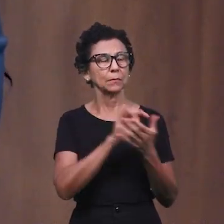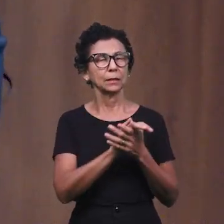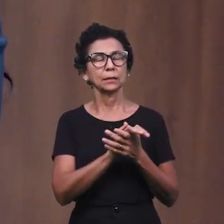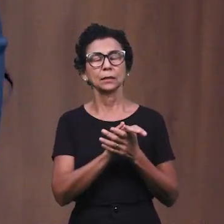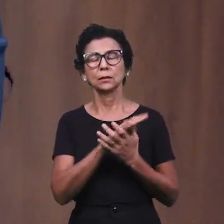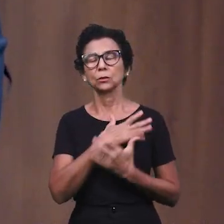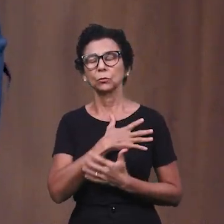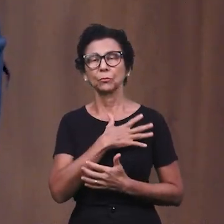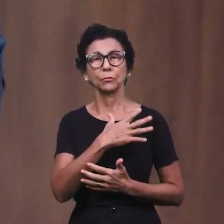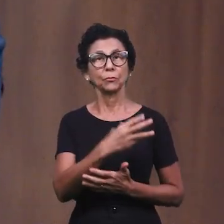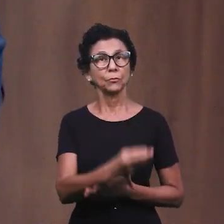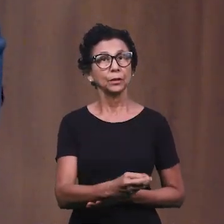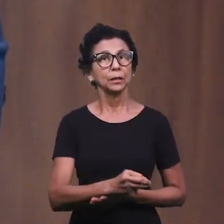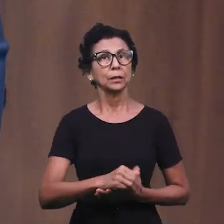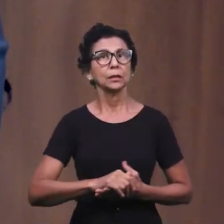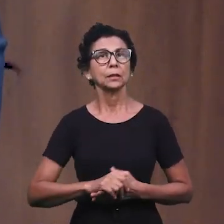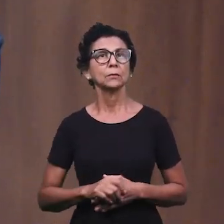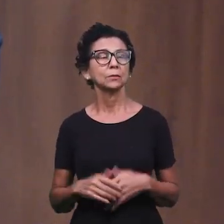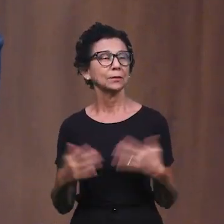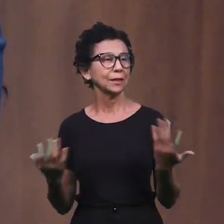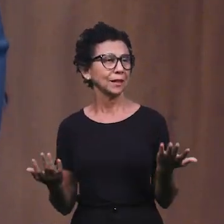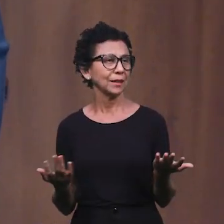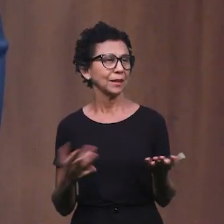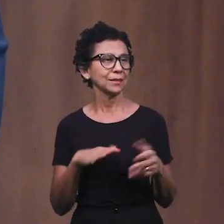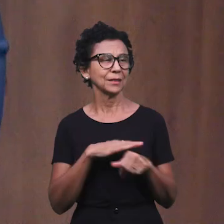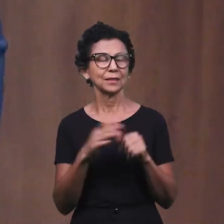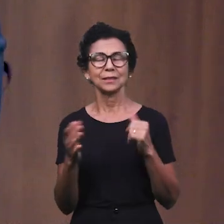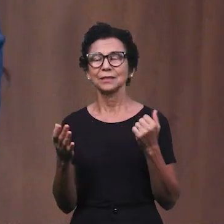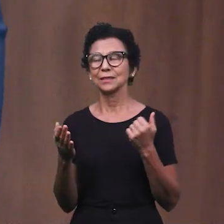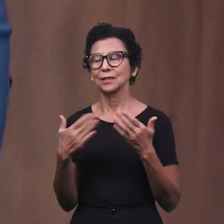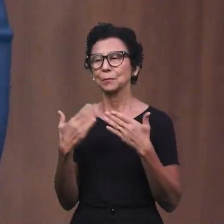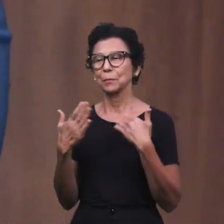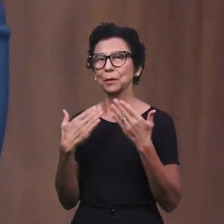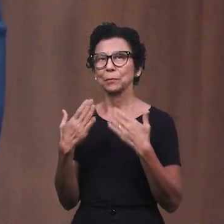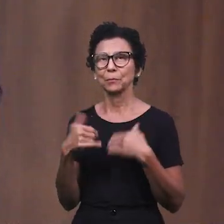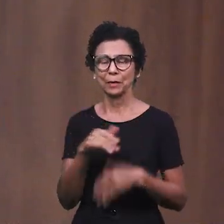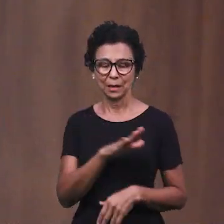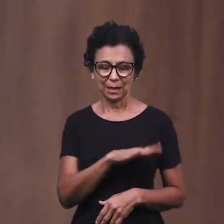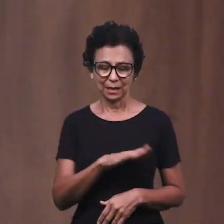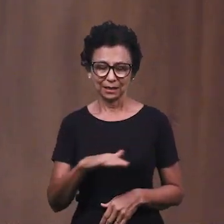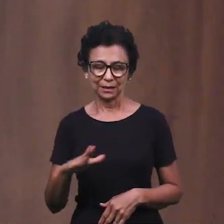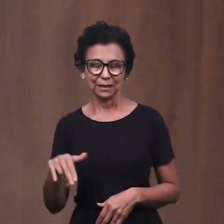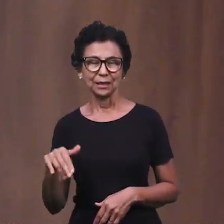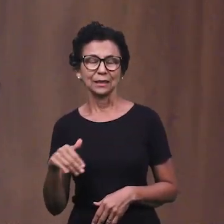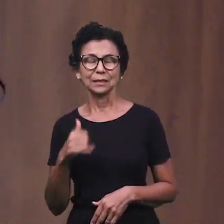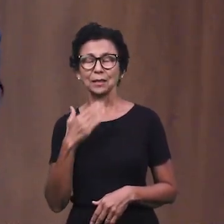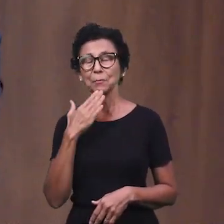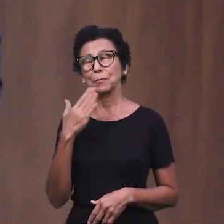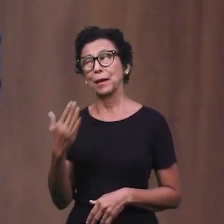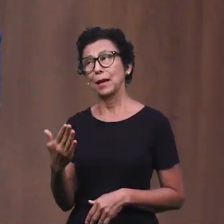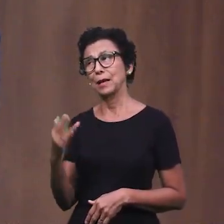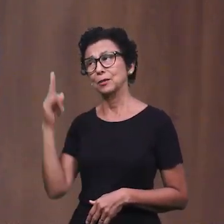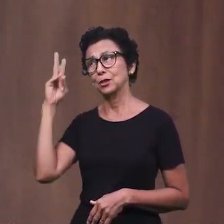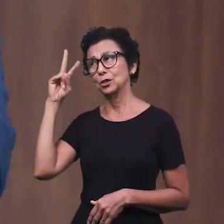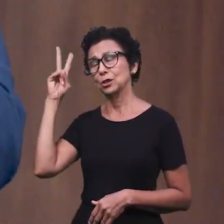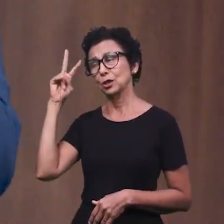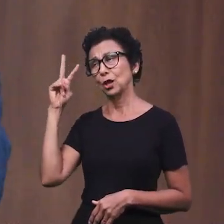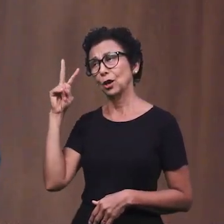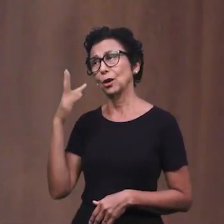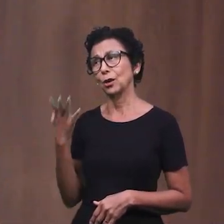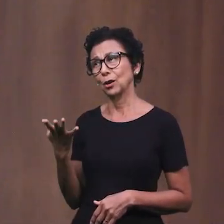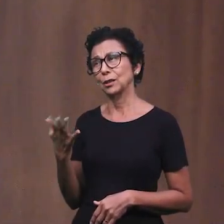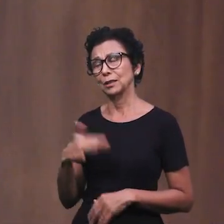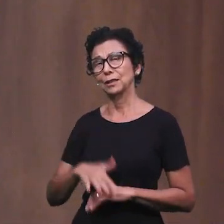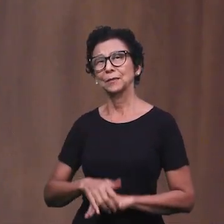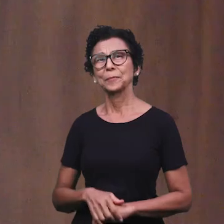os filhos, aquele momento mais calmo, ou de contar uma história para a criança, né, que às vezes a criança pede à noite, já